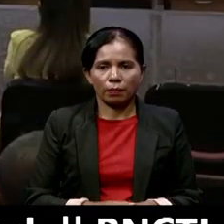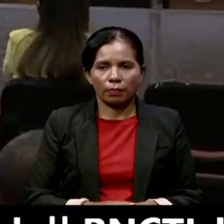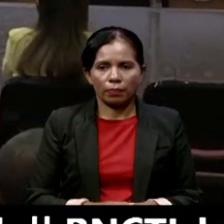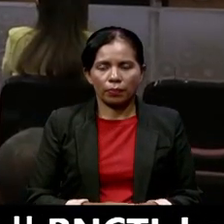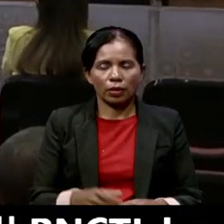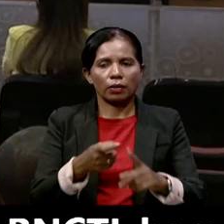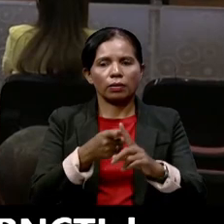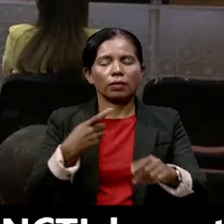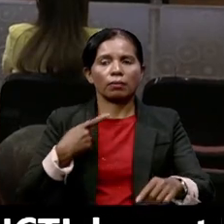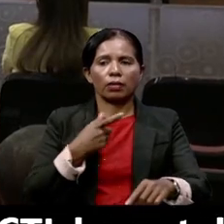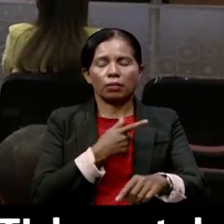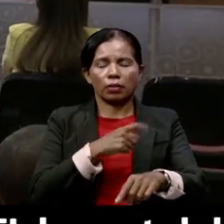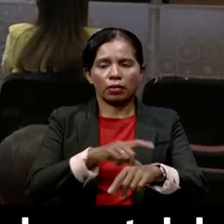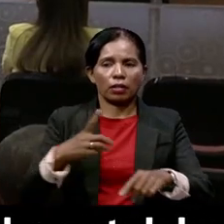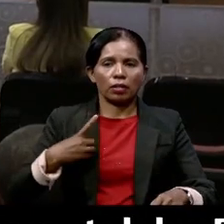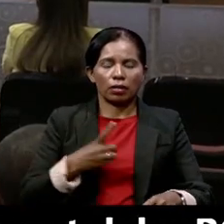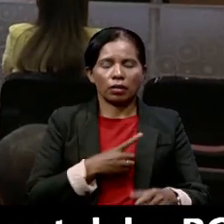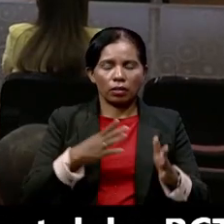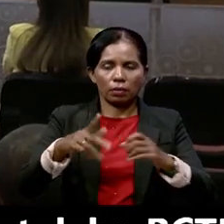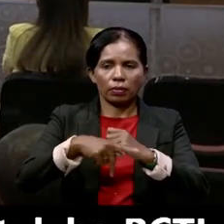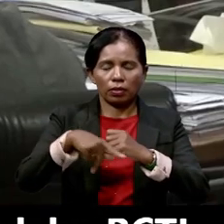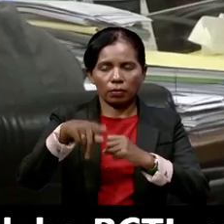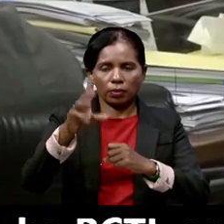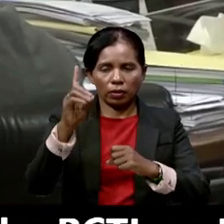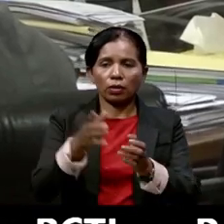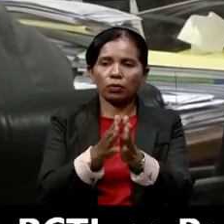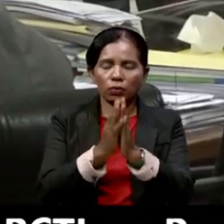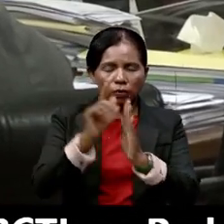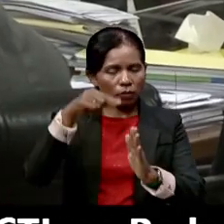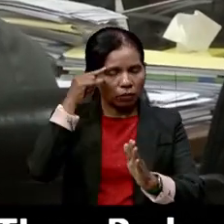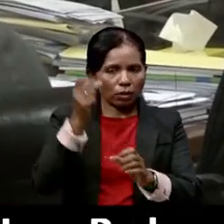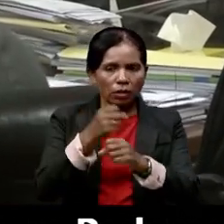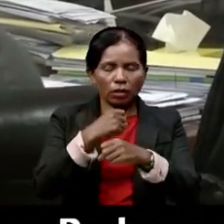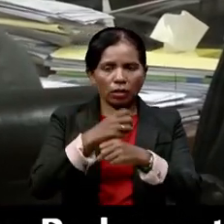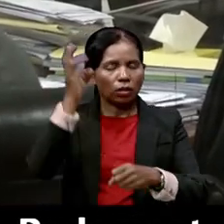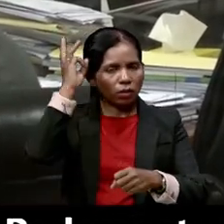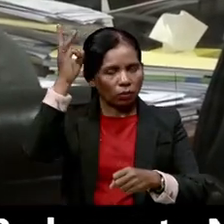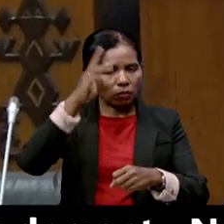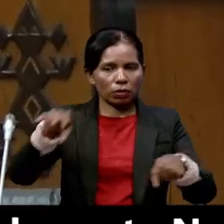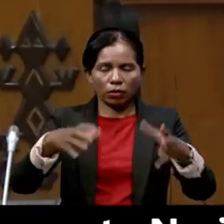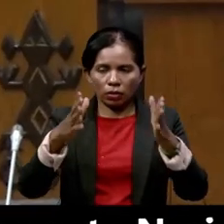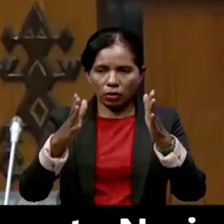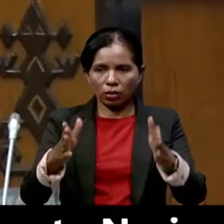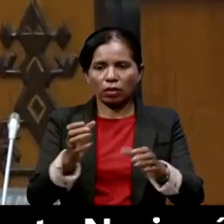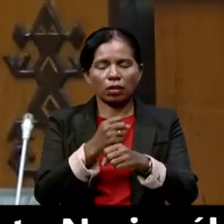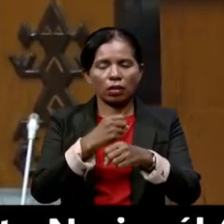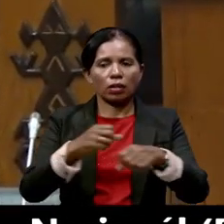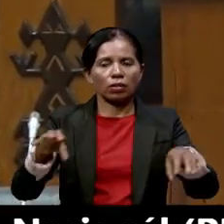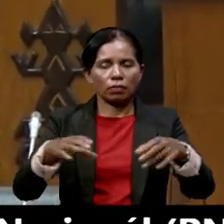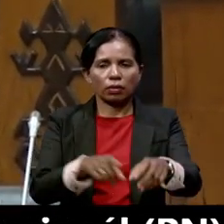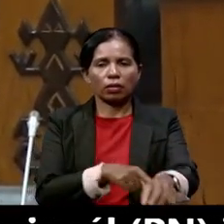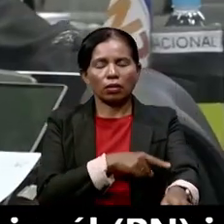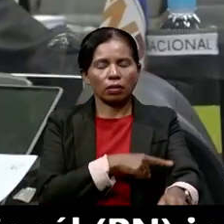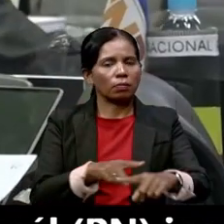Lihusi plenaria Parlamento Nasional deputada bancada Partido Demokratiko husu governo atu solusiona preocupasaun funcionario balung nebe halau servisu kleurona